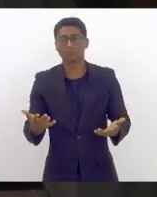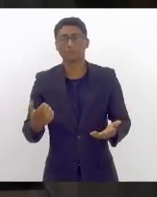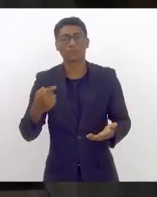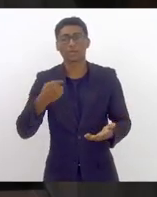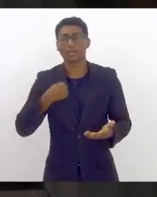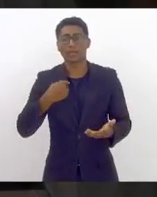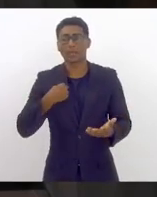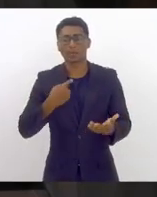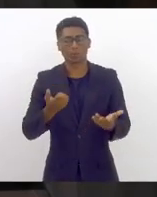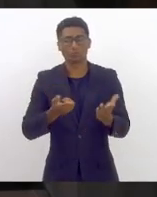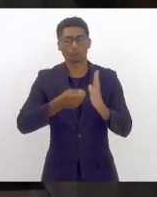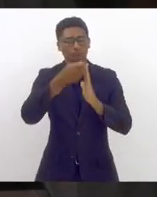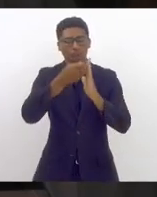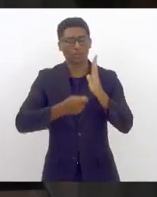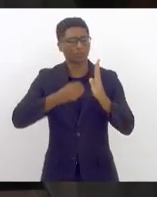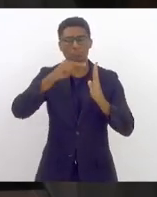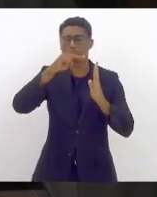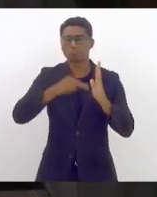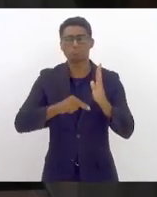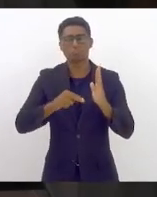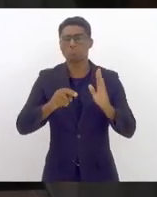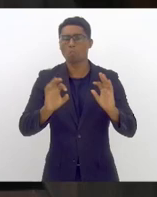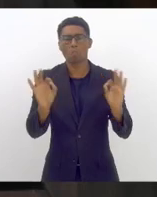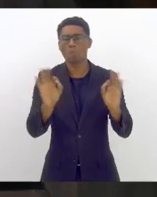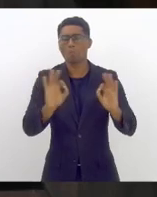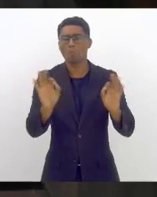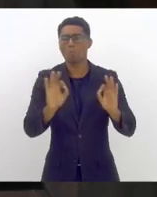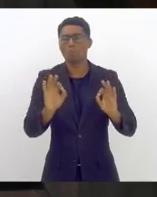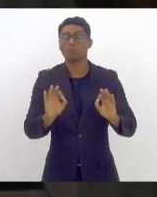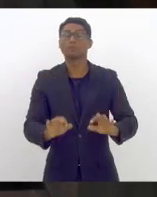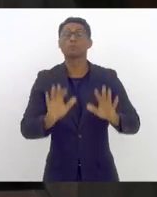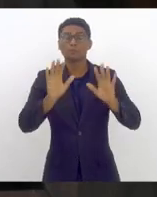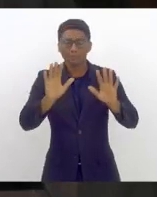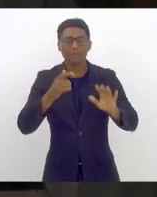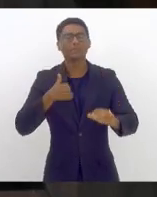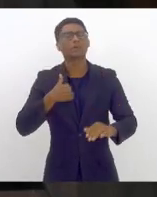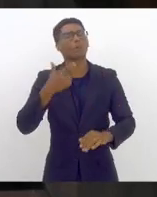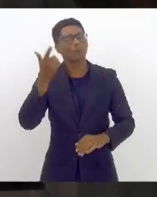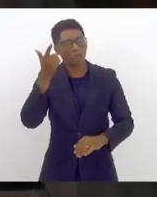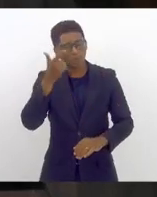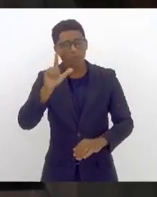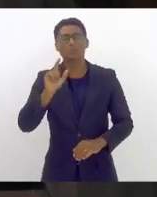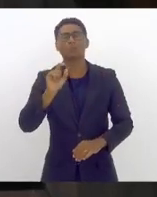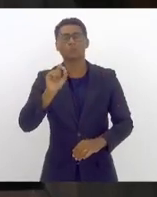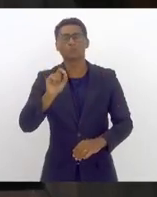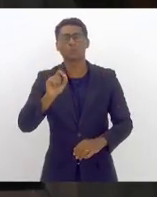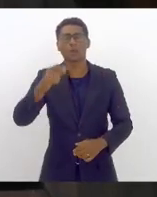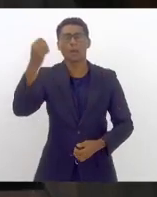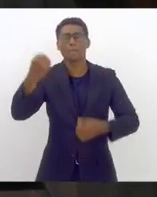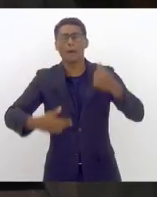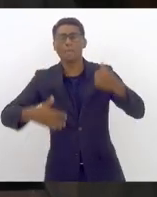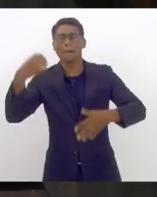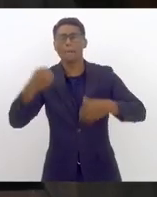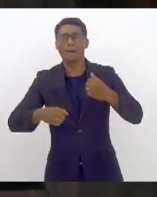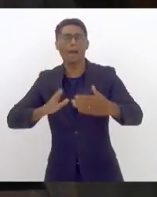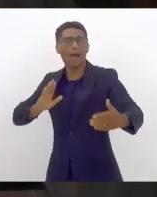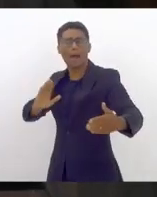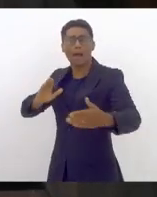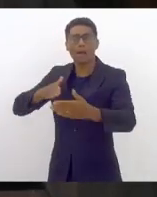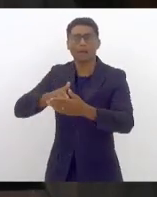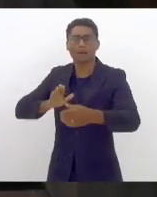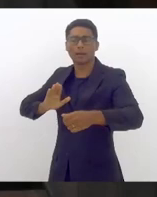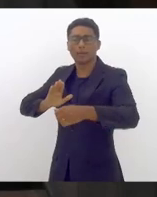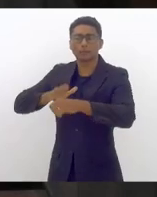ler uma linha, de ficar aqui, deputado Eliomar Coelho, até o final da noite, se